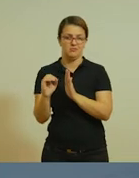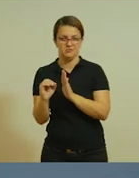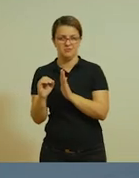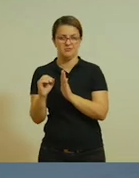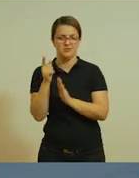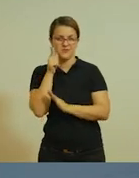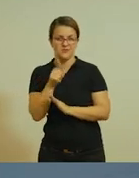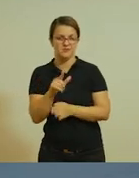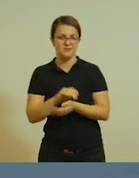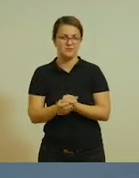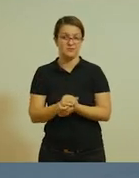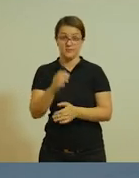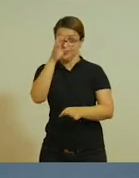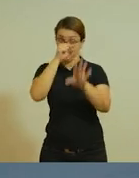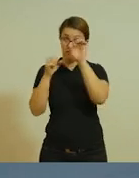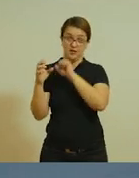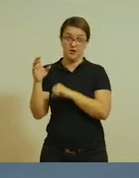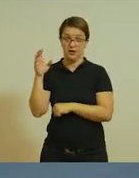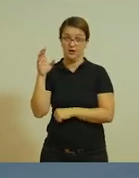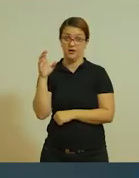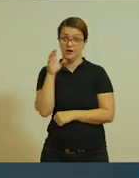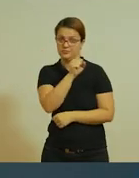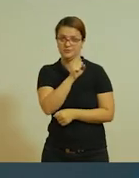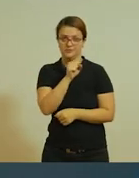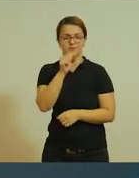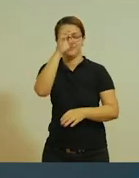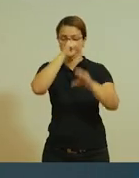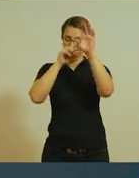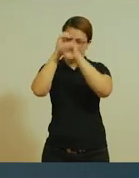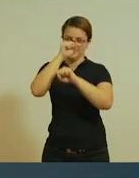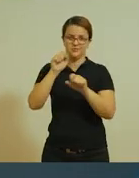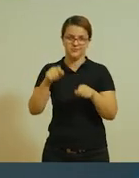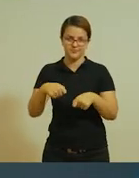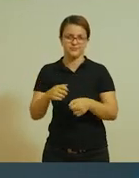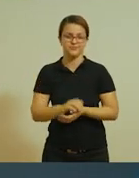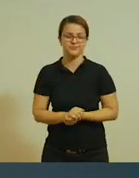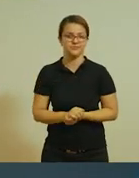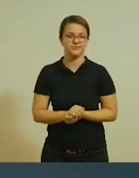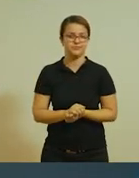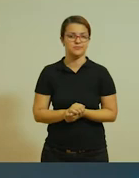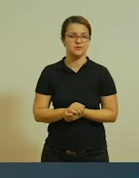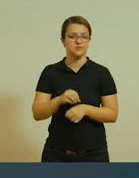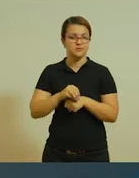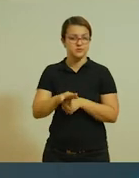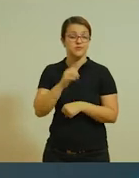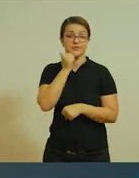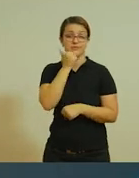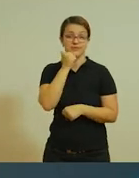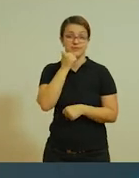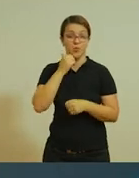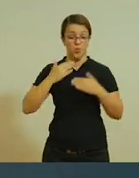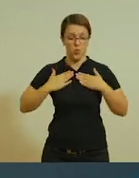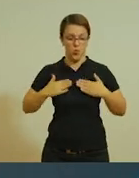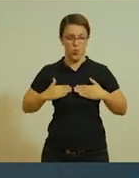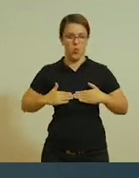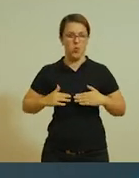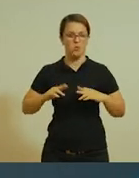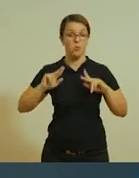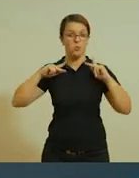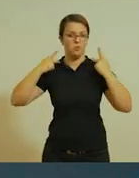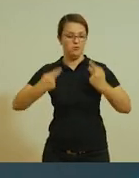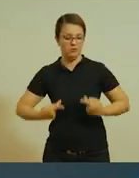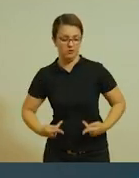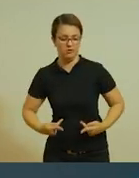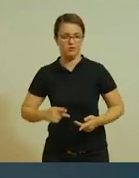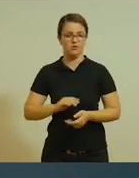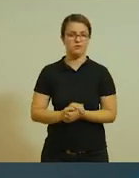bem legal, a criança rapidamente vai aprender. Bom, a sugestão de ciências, né, ela está ligada ao tema do corpo humano.